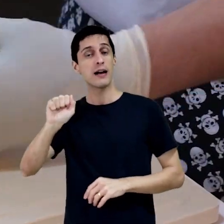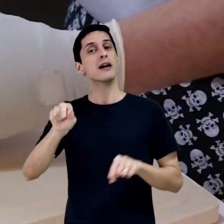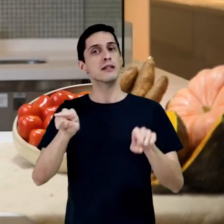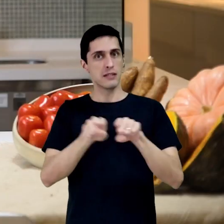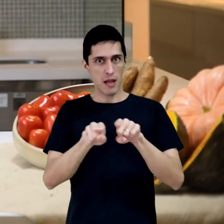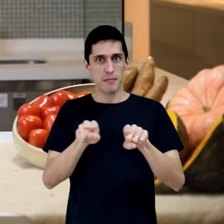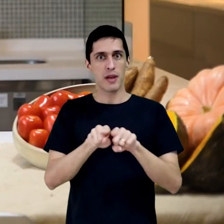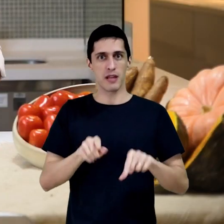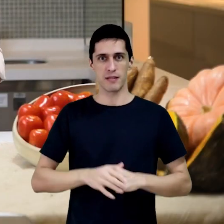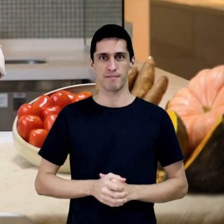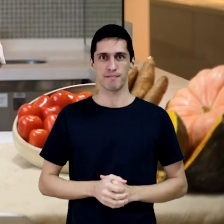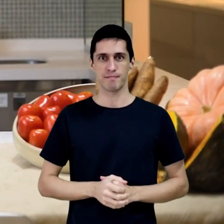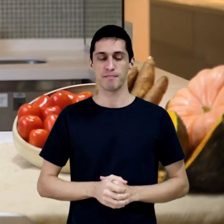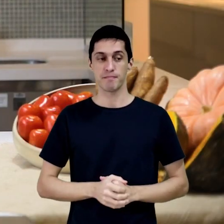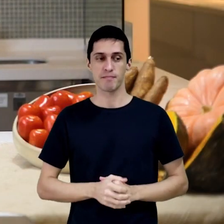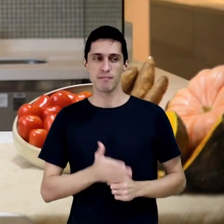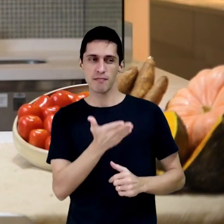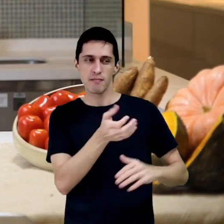de abóbora.